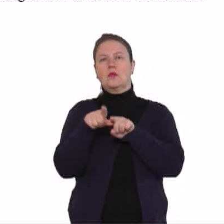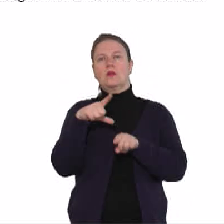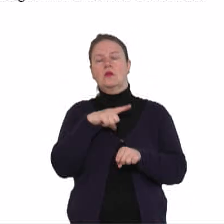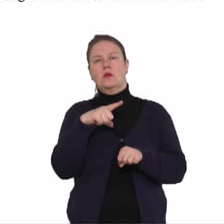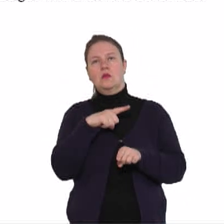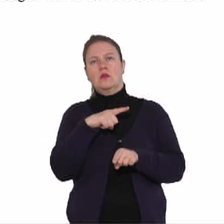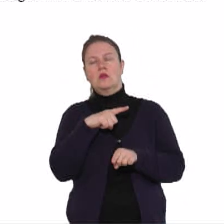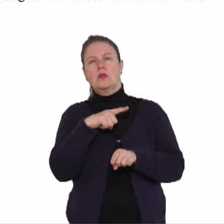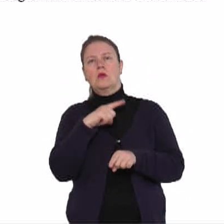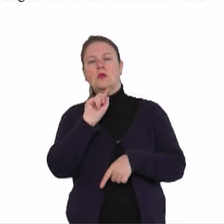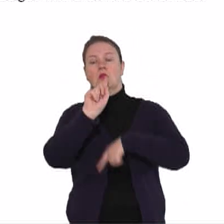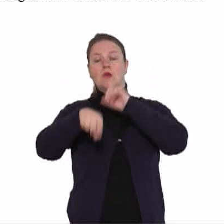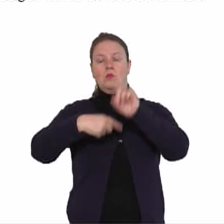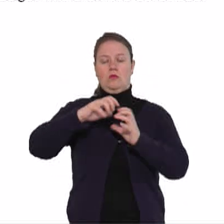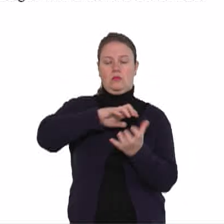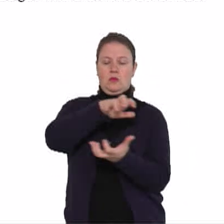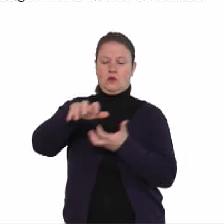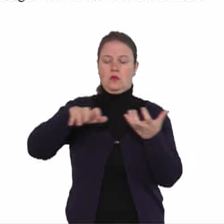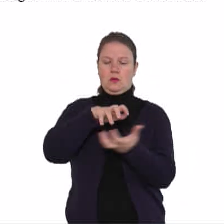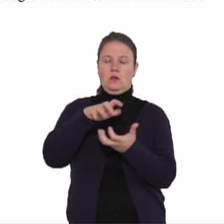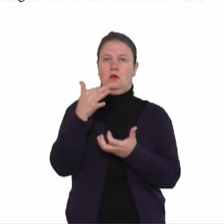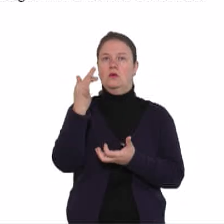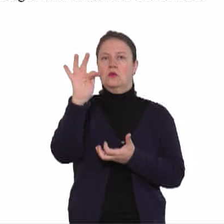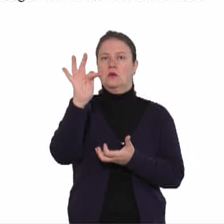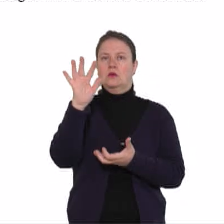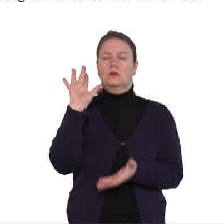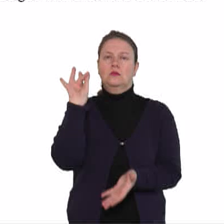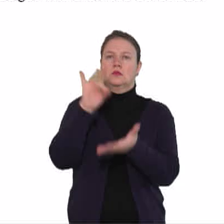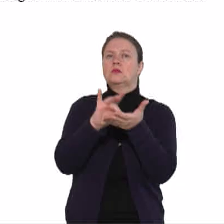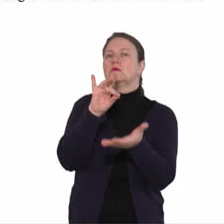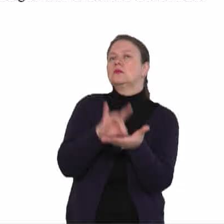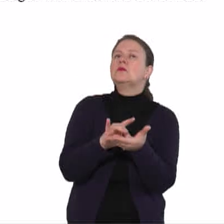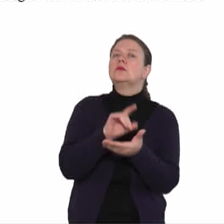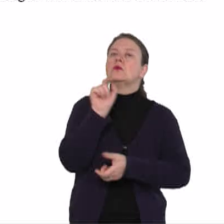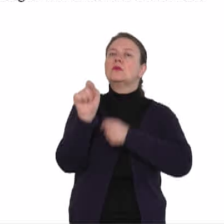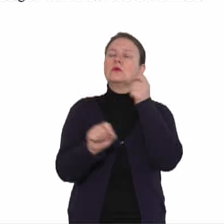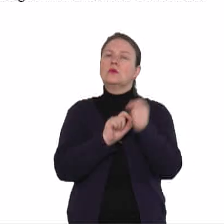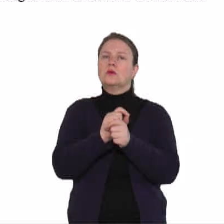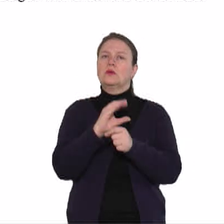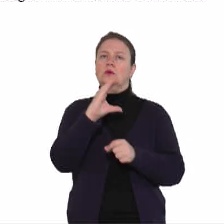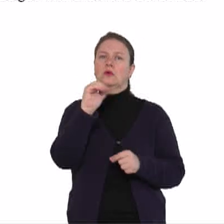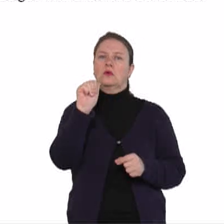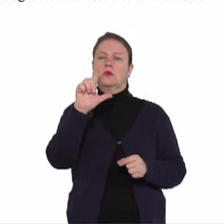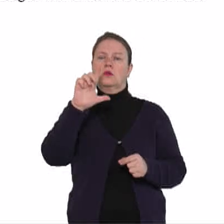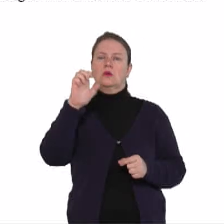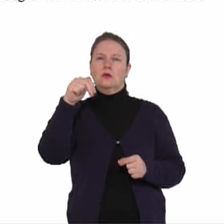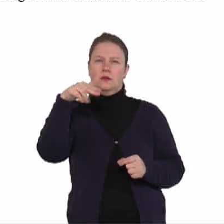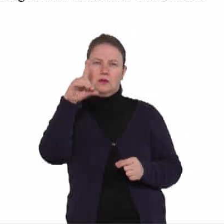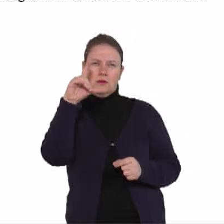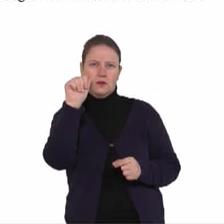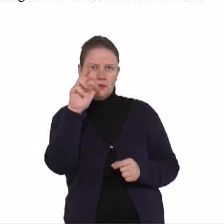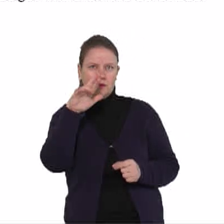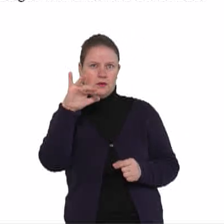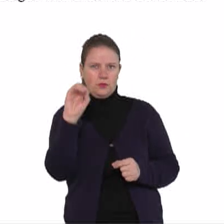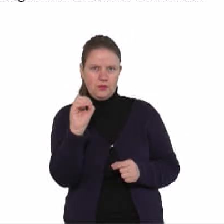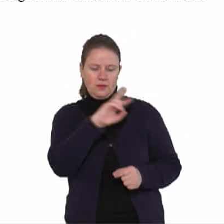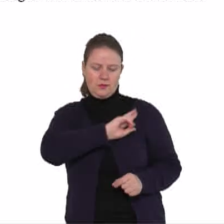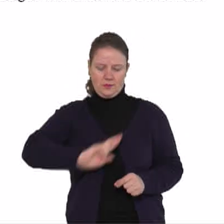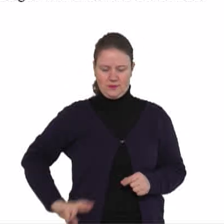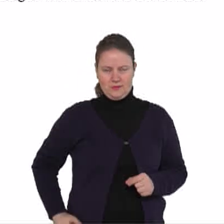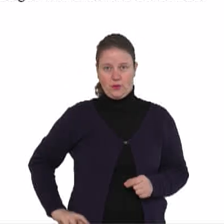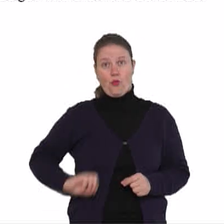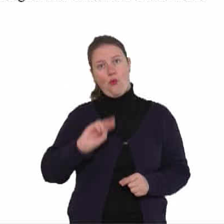e pós-Revolução Francesa eles instituem um calendário que é o chamado calendário republicano ou revolucionário. Tá?